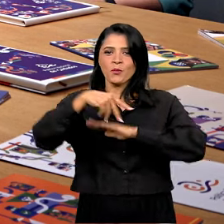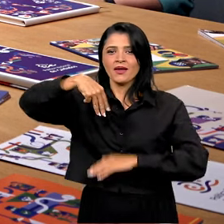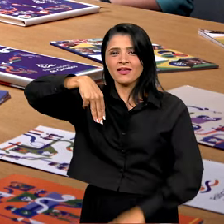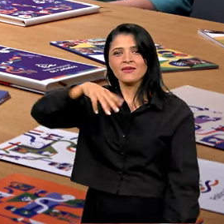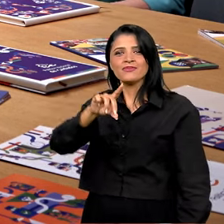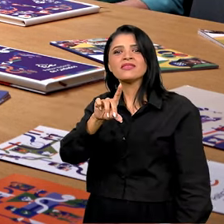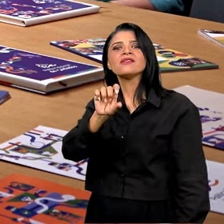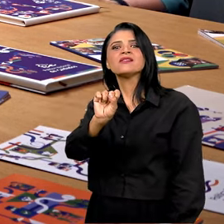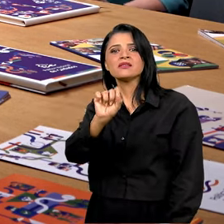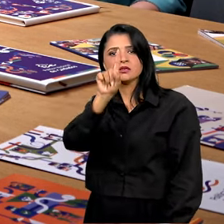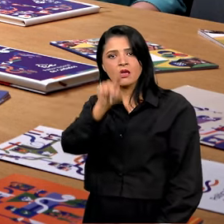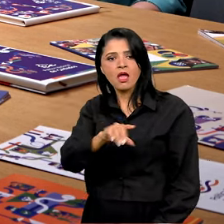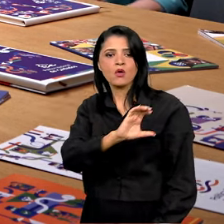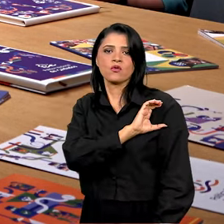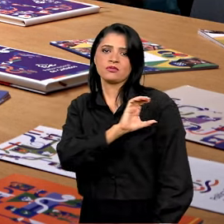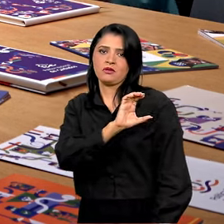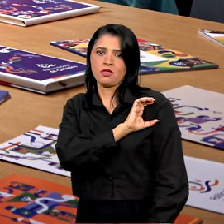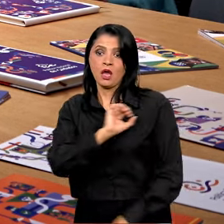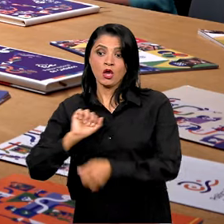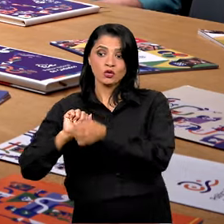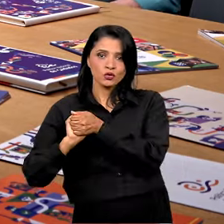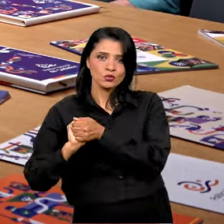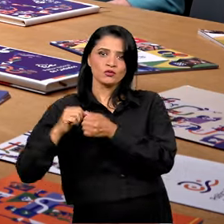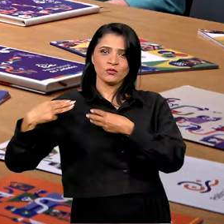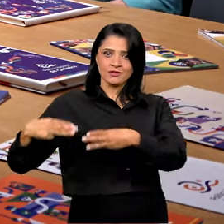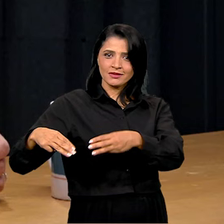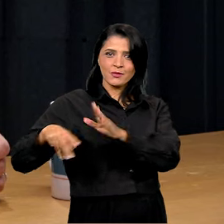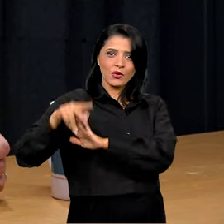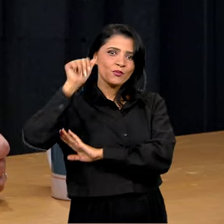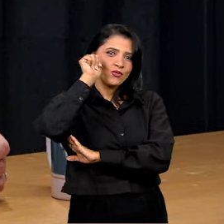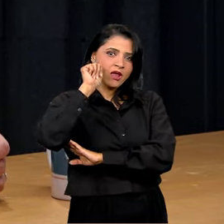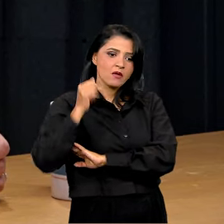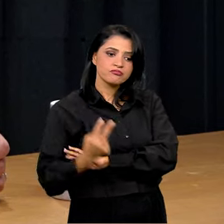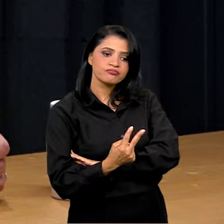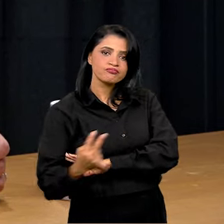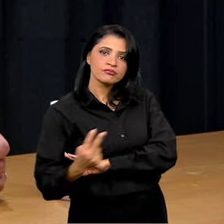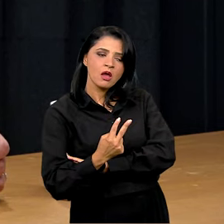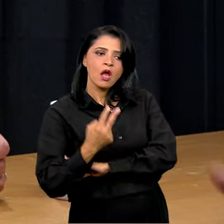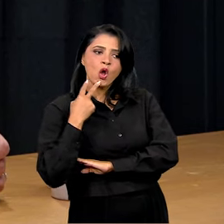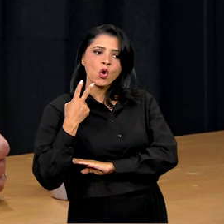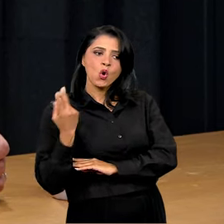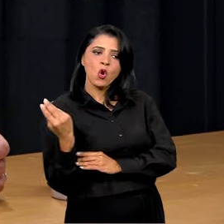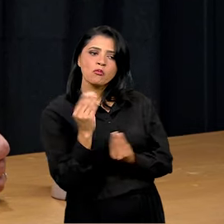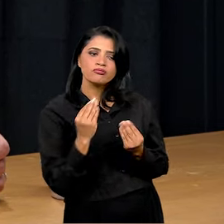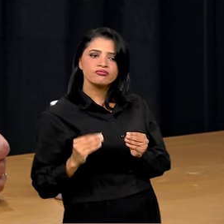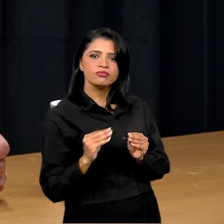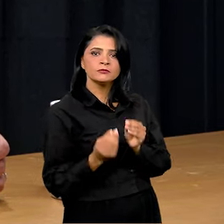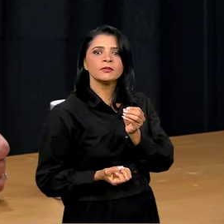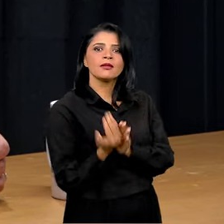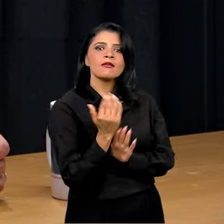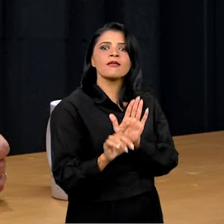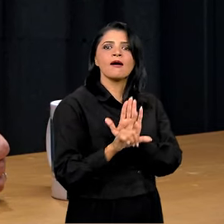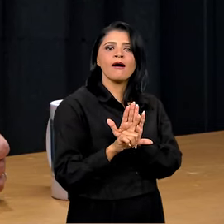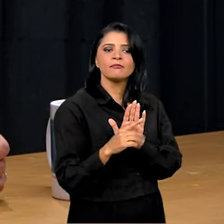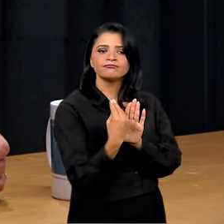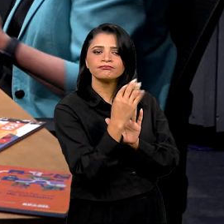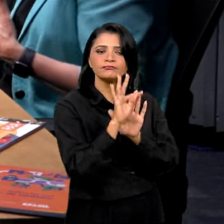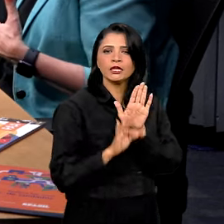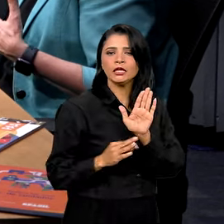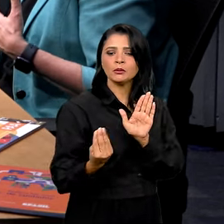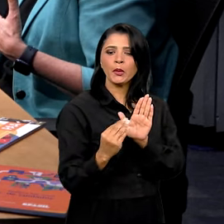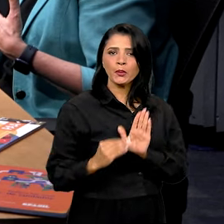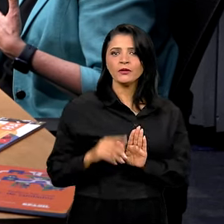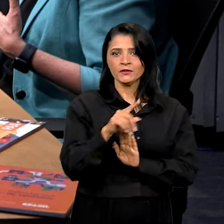MDS é de coordenar conjuntamente com o ministério das mulheres todo esse processo de construção né Você fez